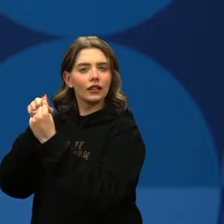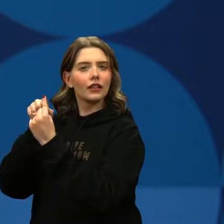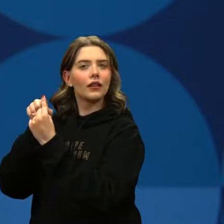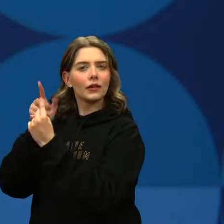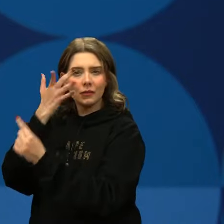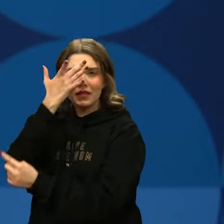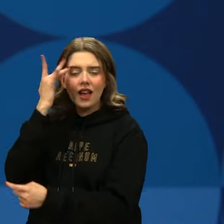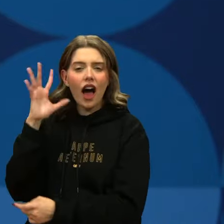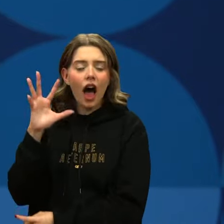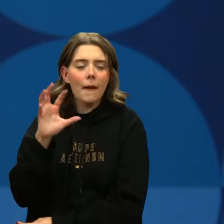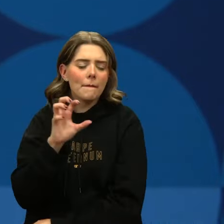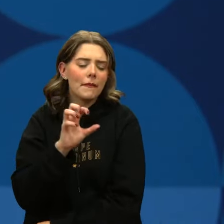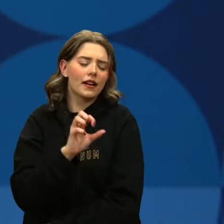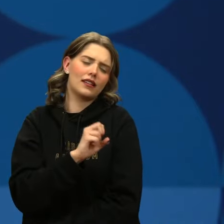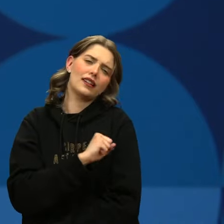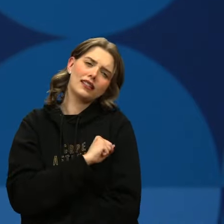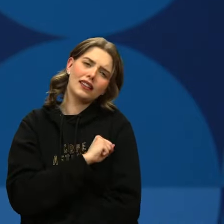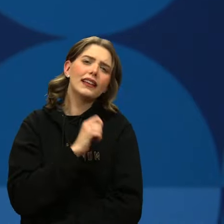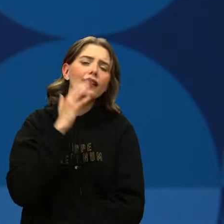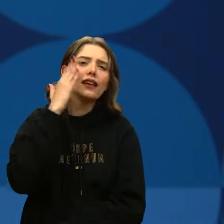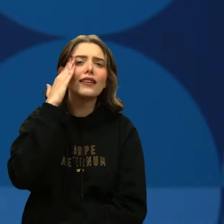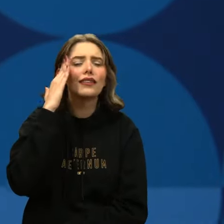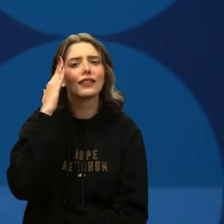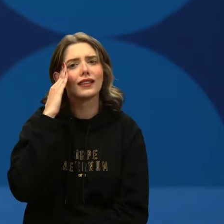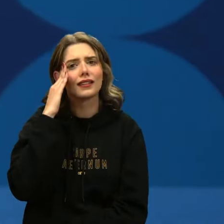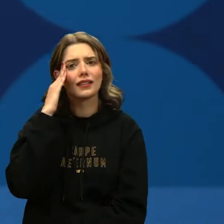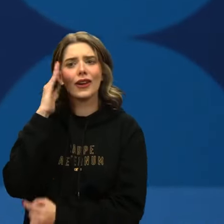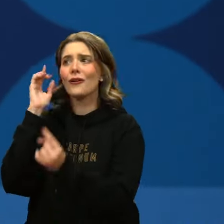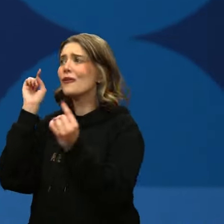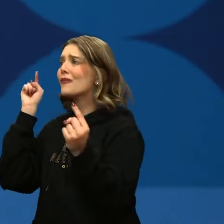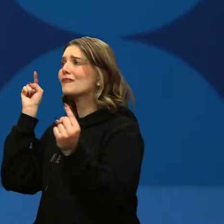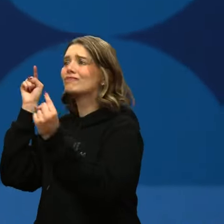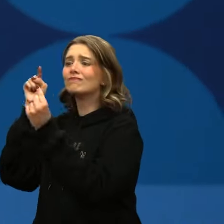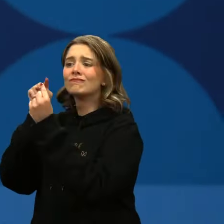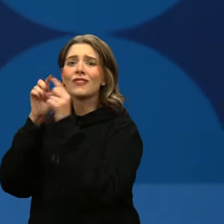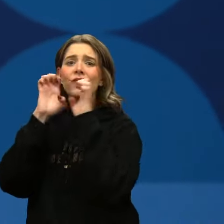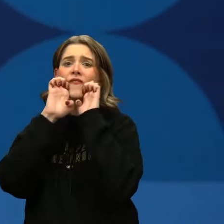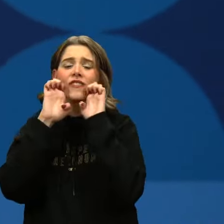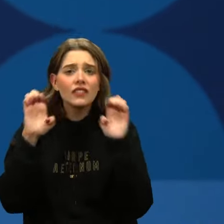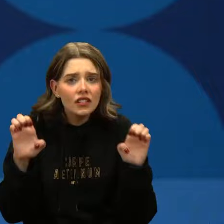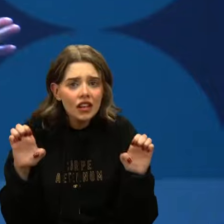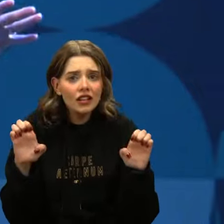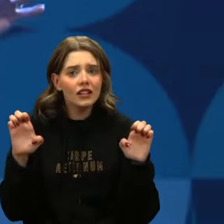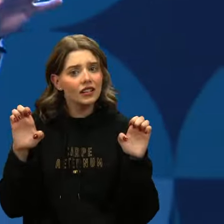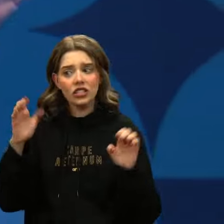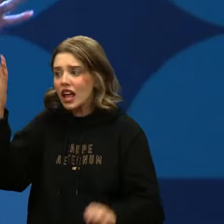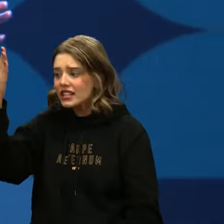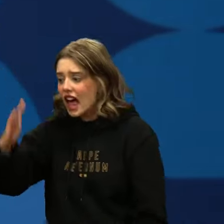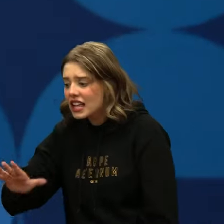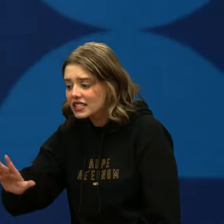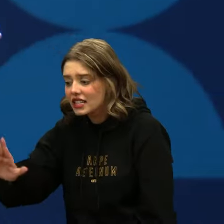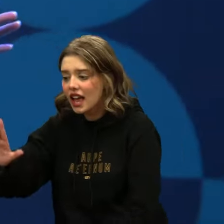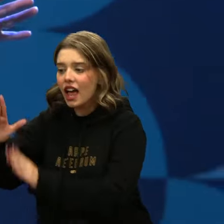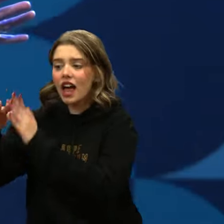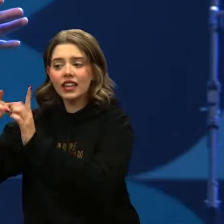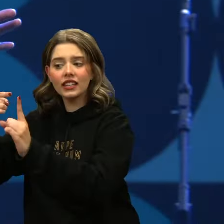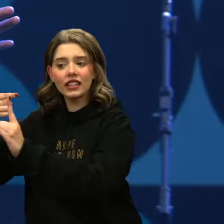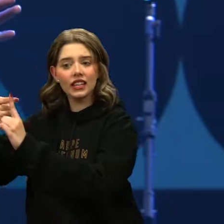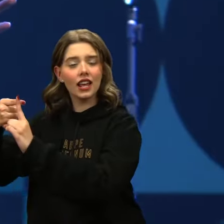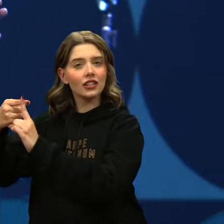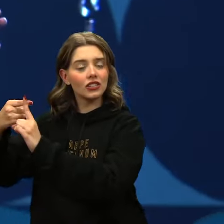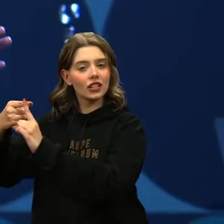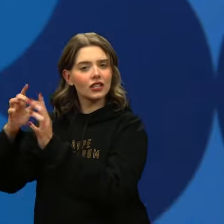amados e que eles entenderam a missão. E diante dessa igreja, diante dessa igreja, sabe o que Jesus